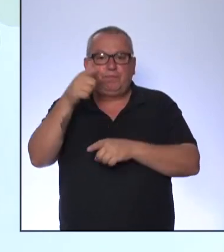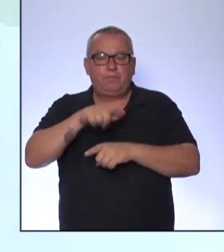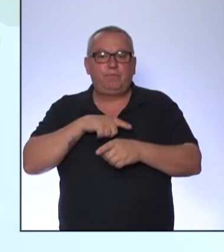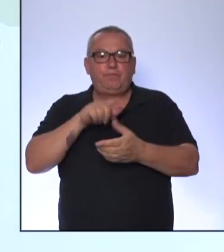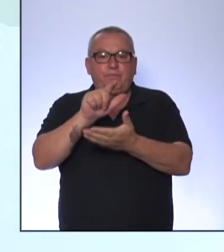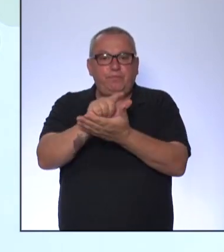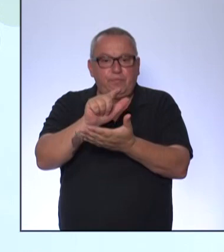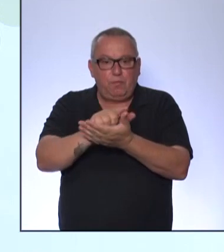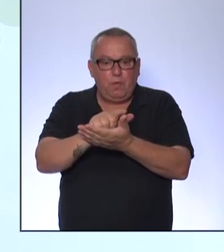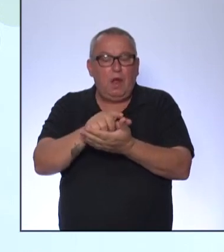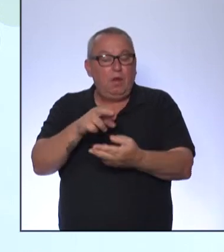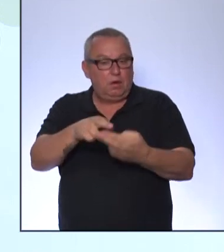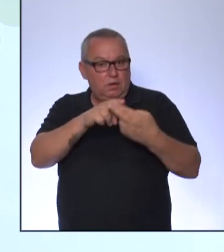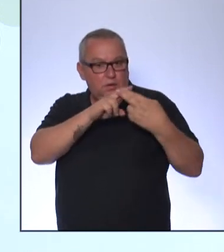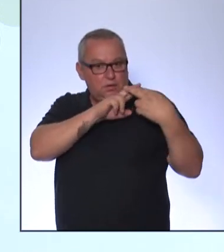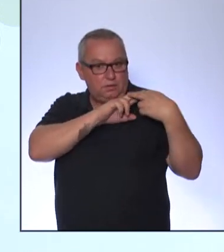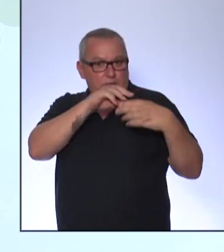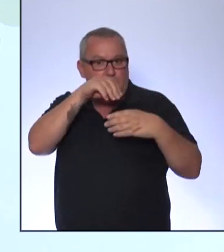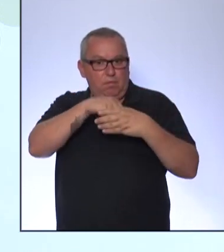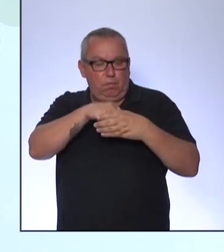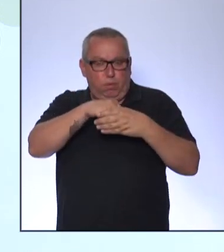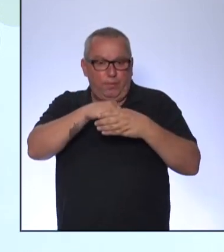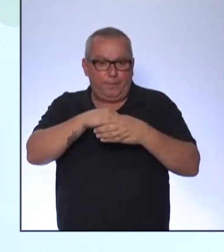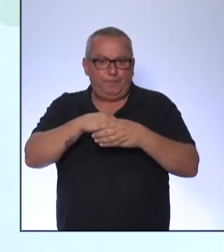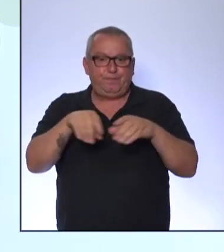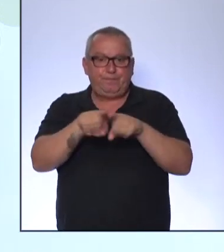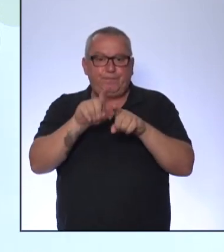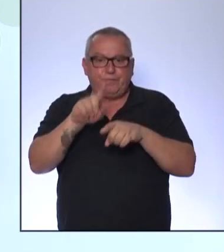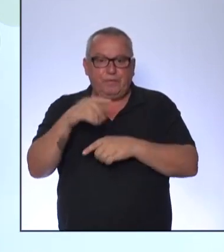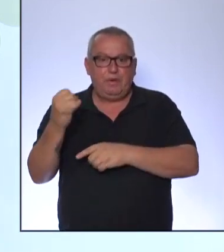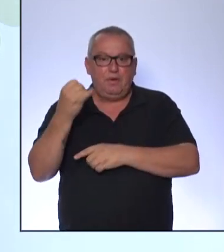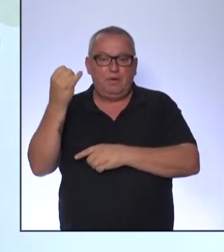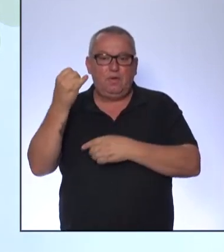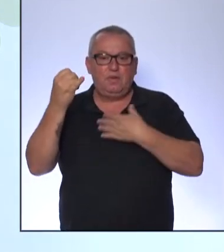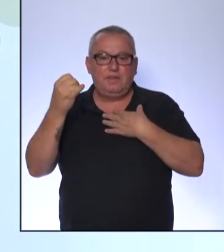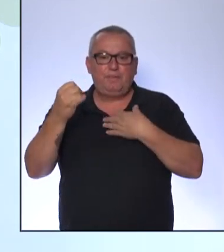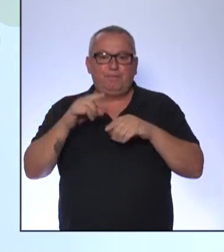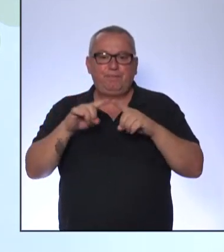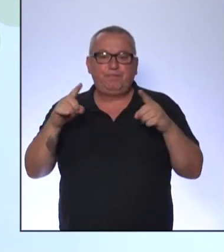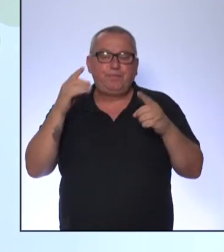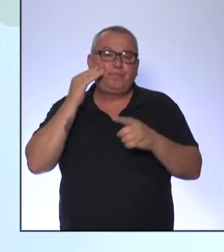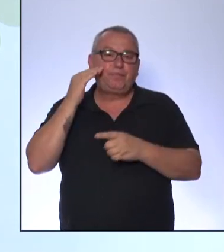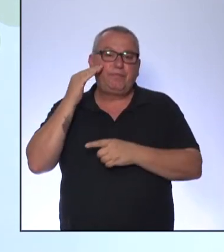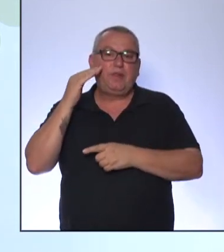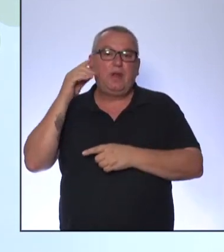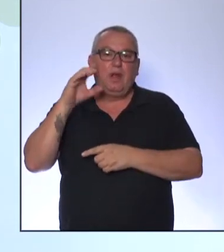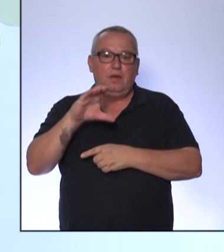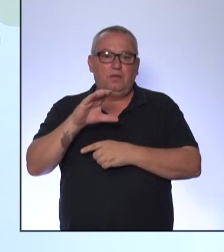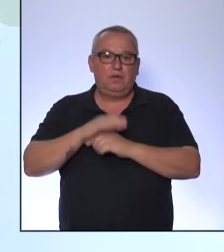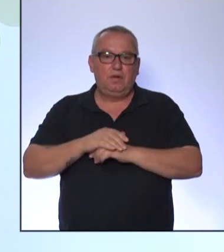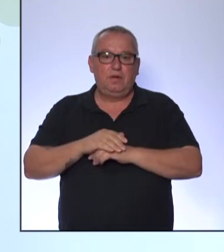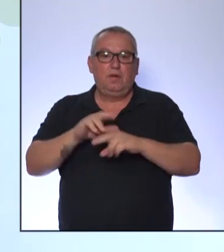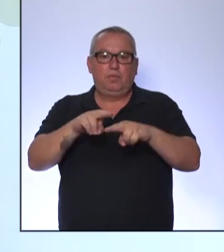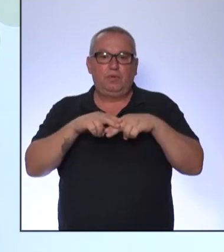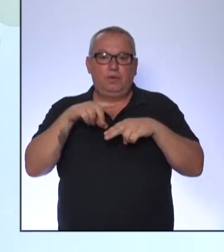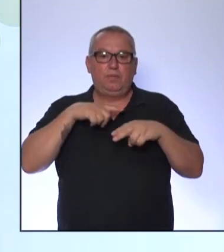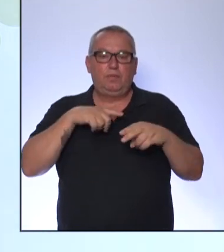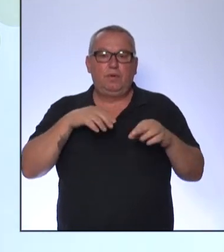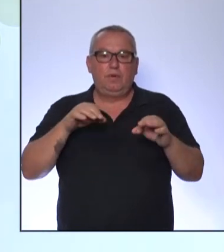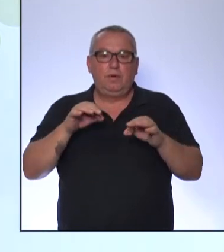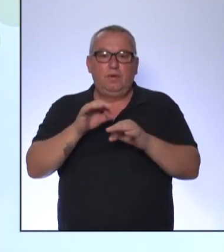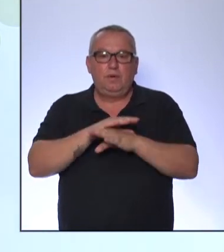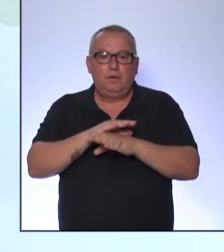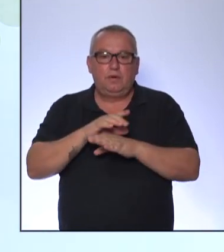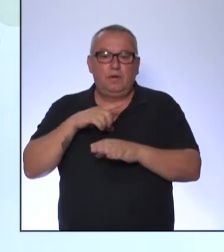dele no ambiente. Então, é extremamente importante que a gente entenda isso. E agora, lógico, puxando para a temática que a gente